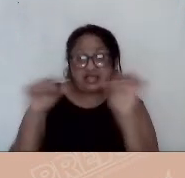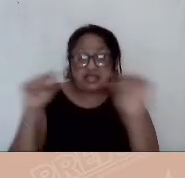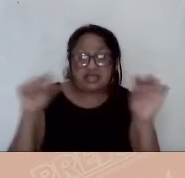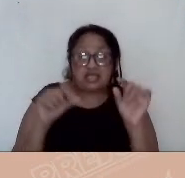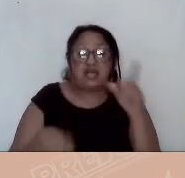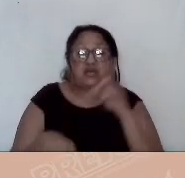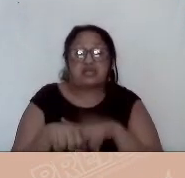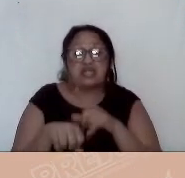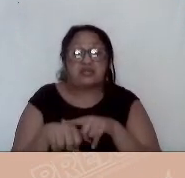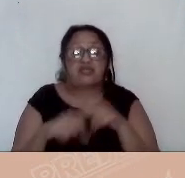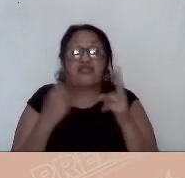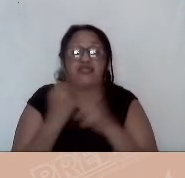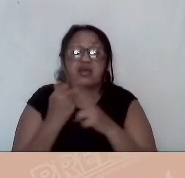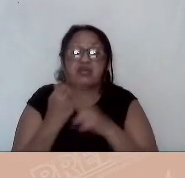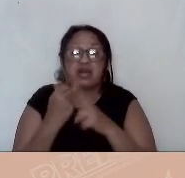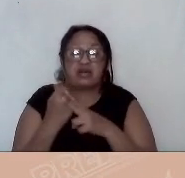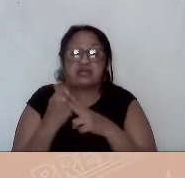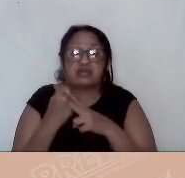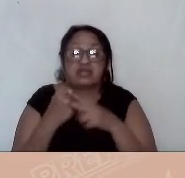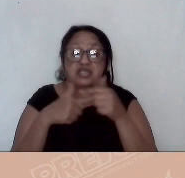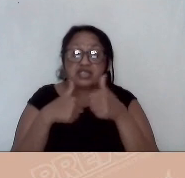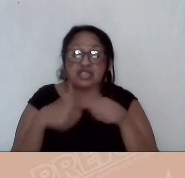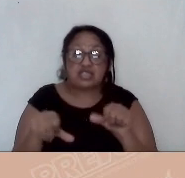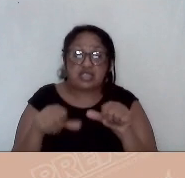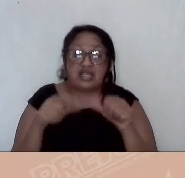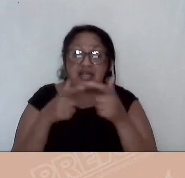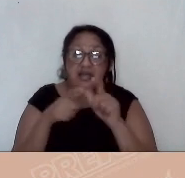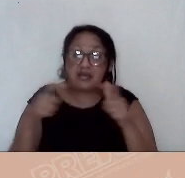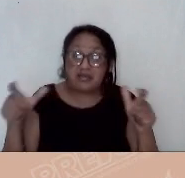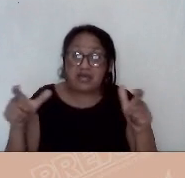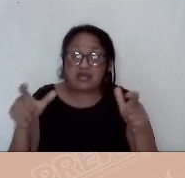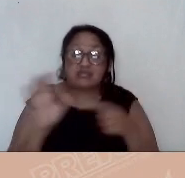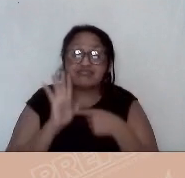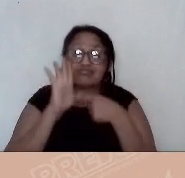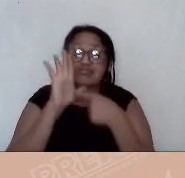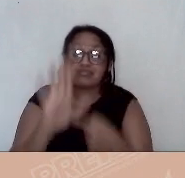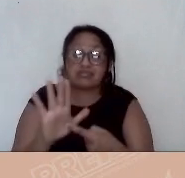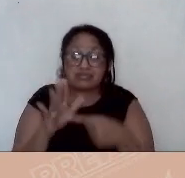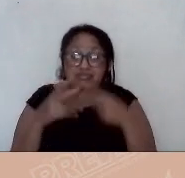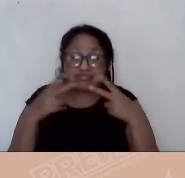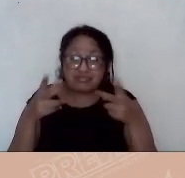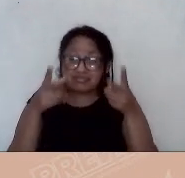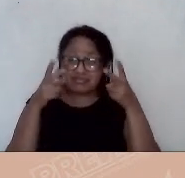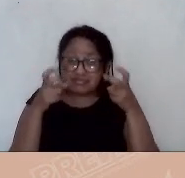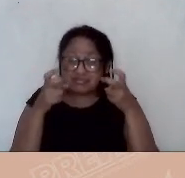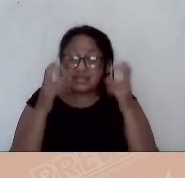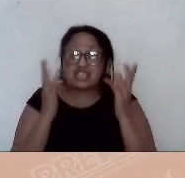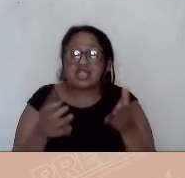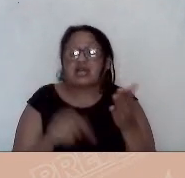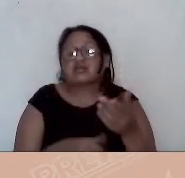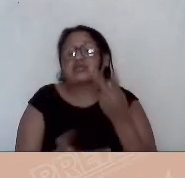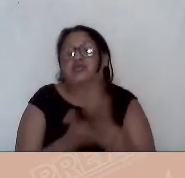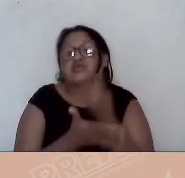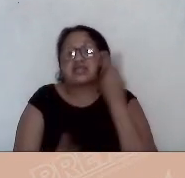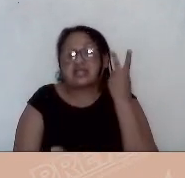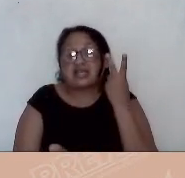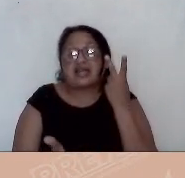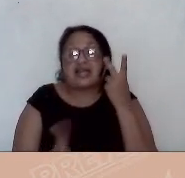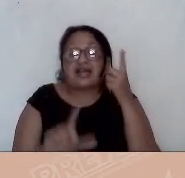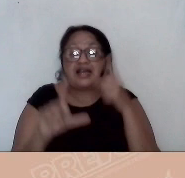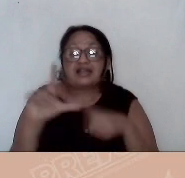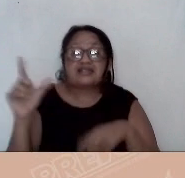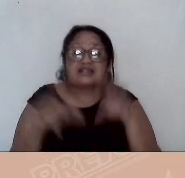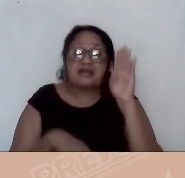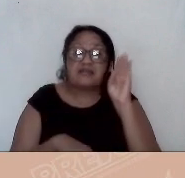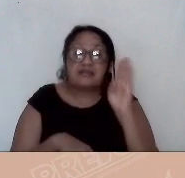verbal que está em maior evidência né que tá narrando algo que já aconteceu é o simple past tense